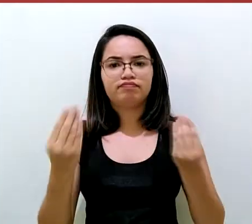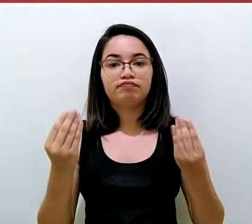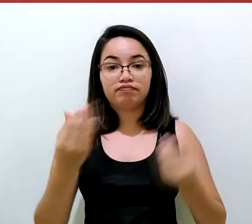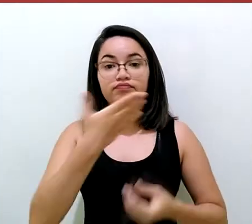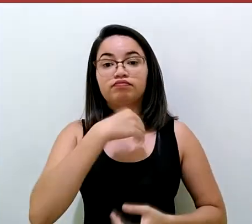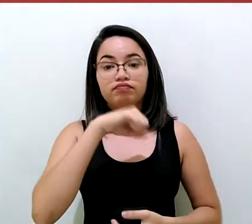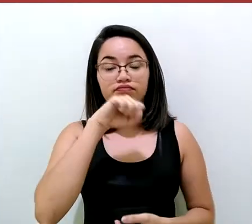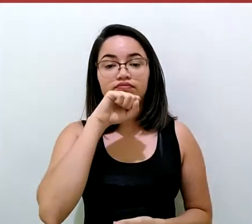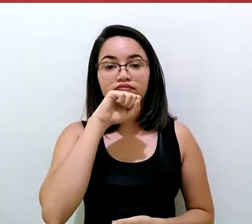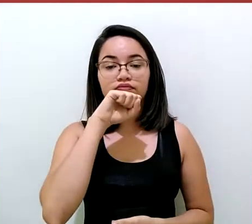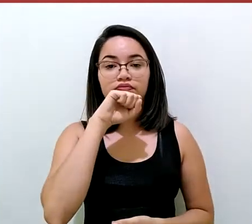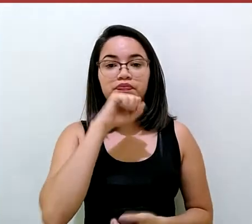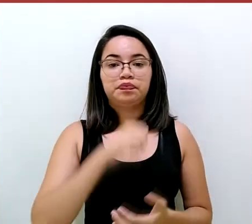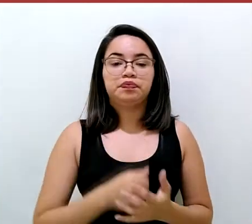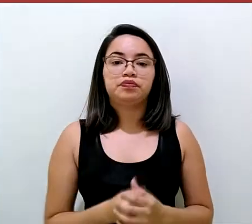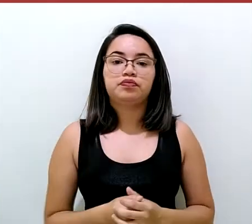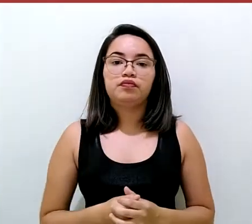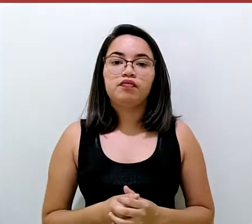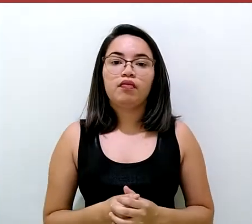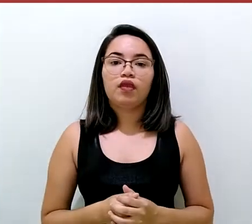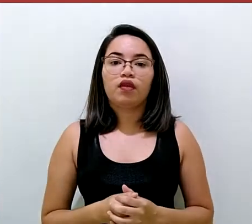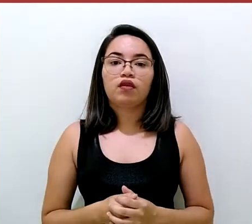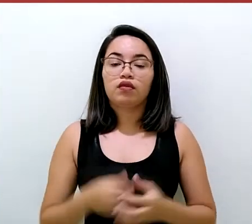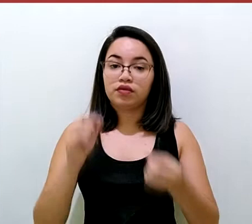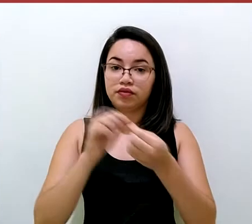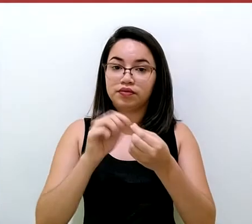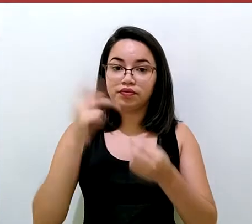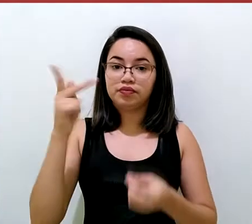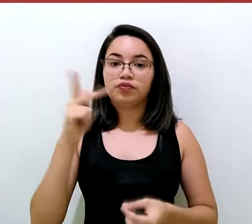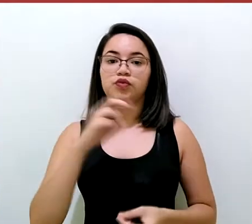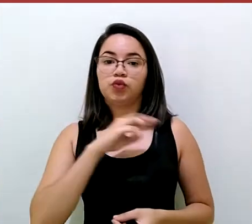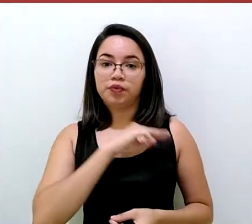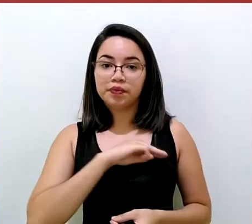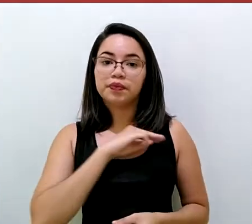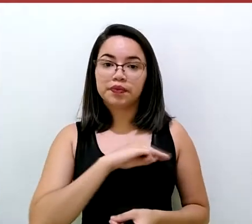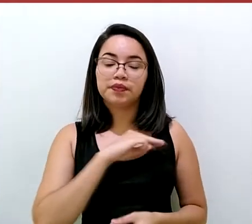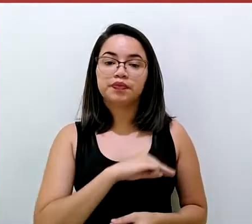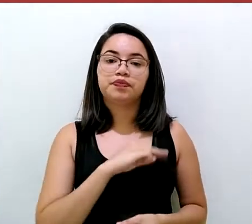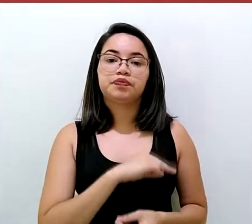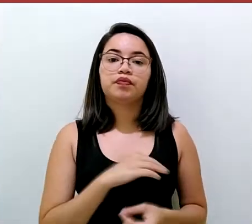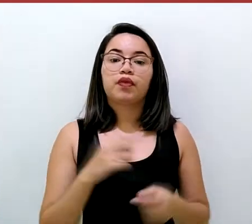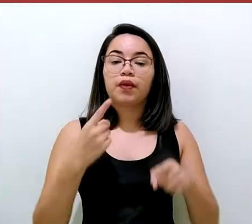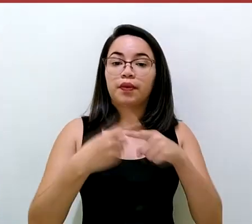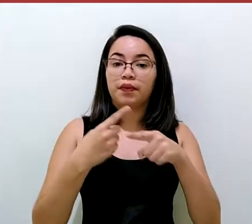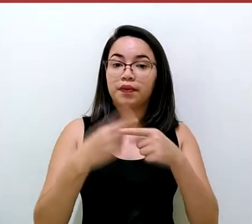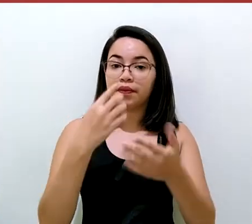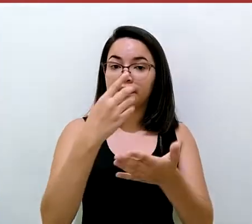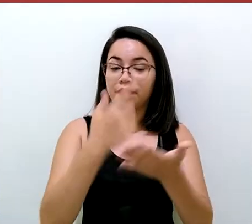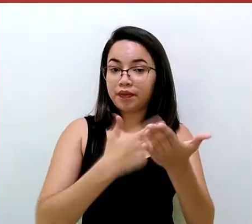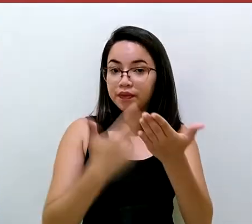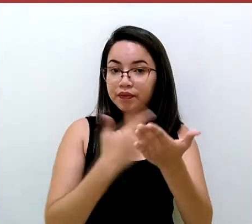os pais no cumprimento de sua missão, pois é um livro